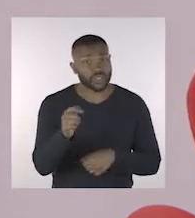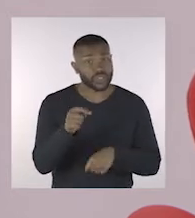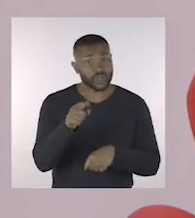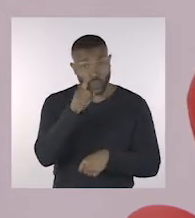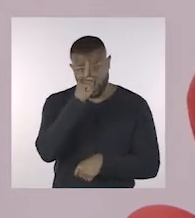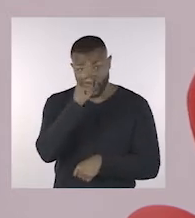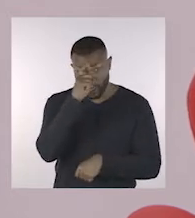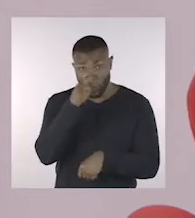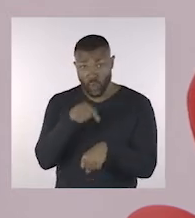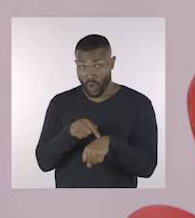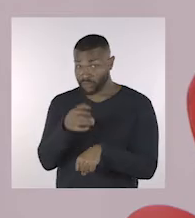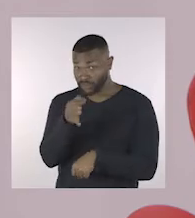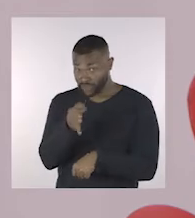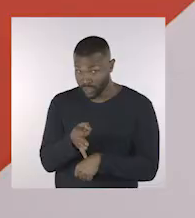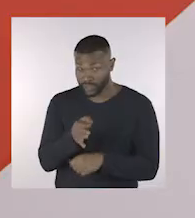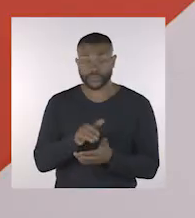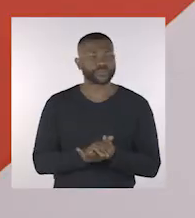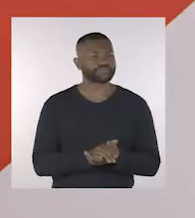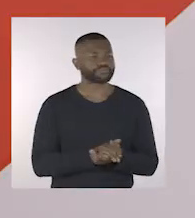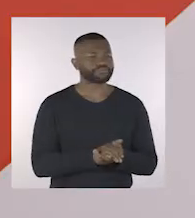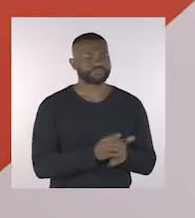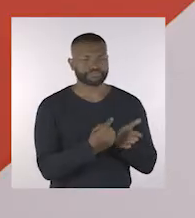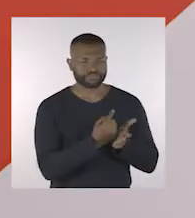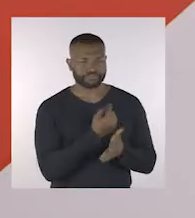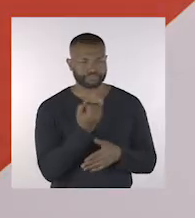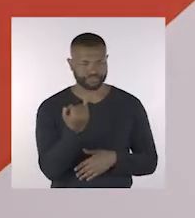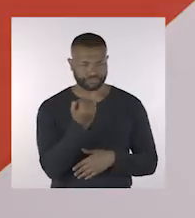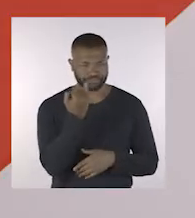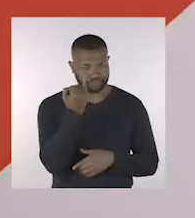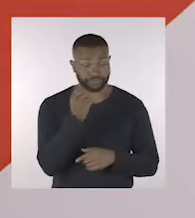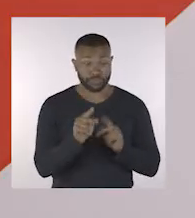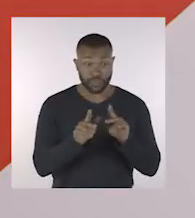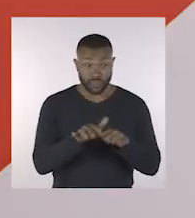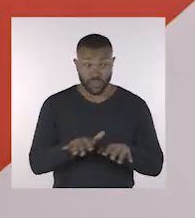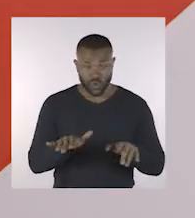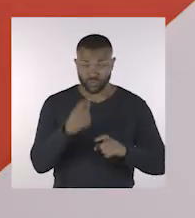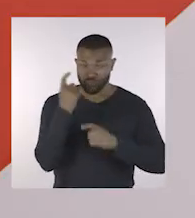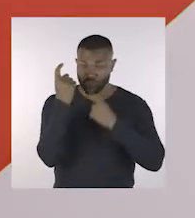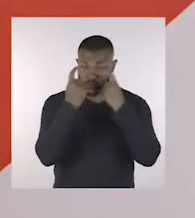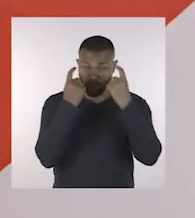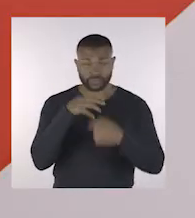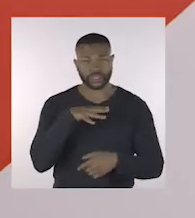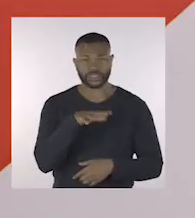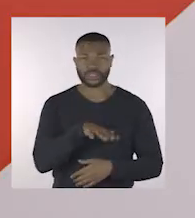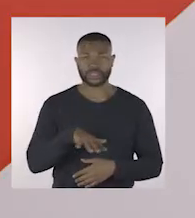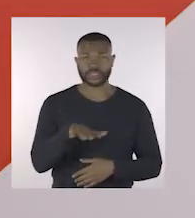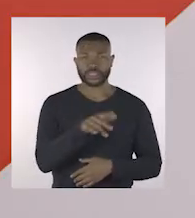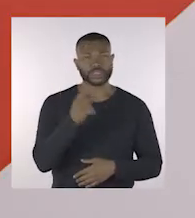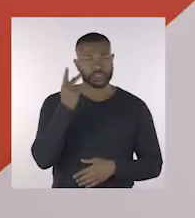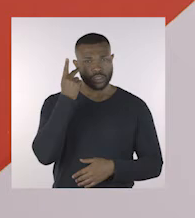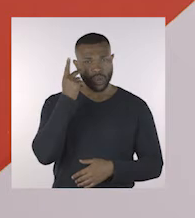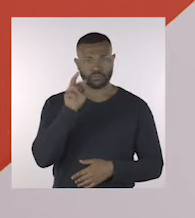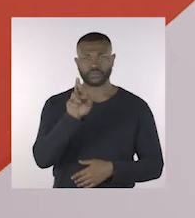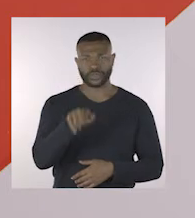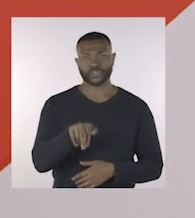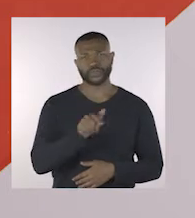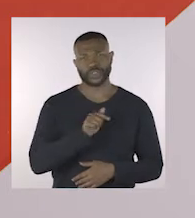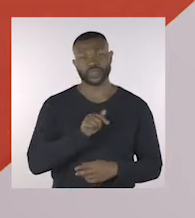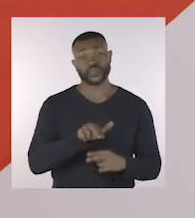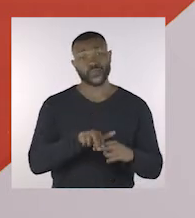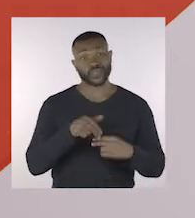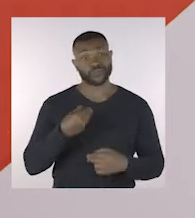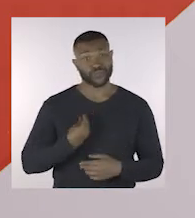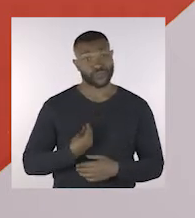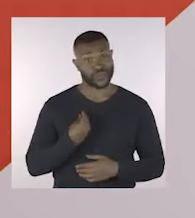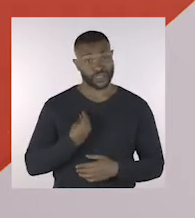pretende fazer com a rede hora certa importante pergunta Vanessa porque a principal preocupação da população na cidade de São Paulo e não se a razão